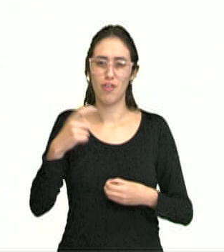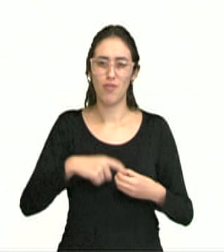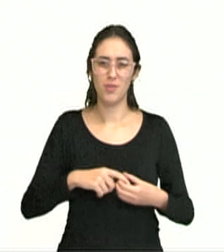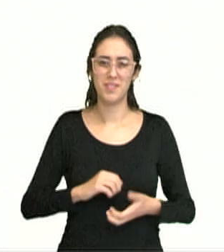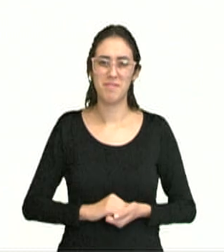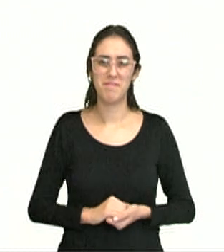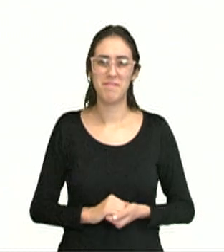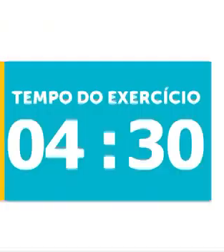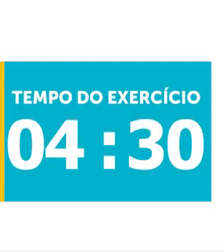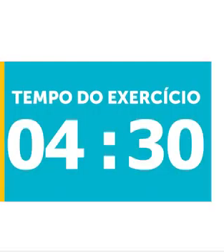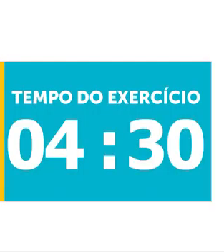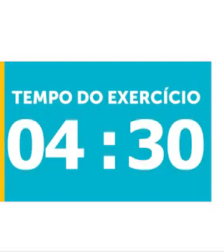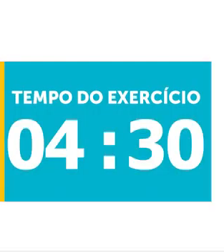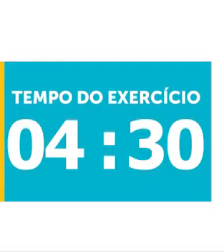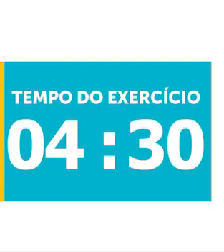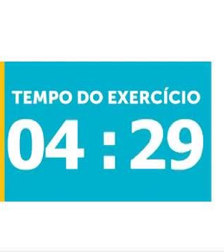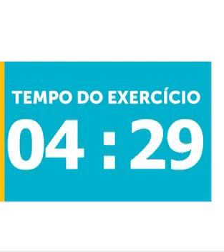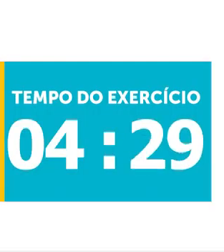voltamos a conferir.